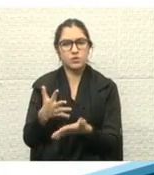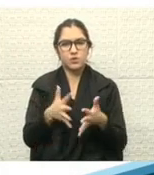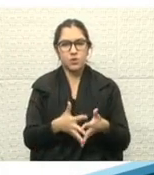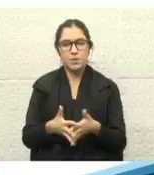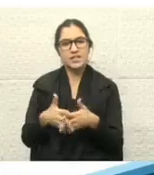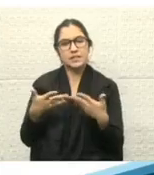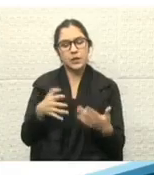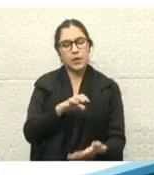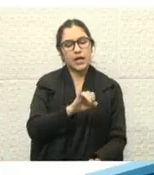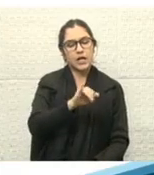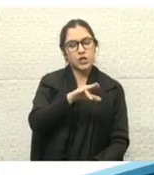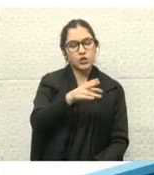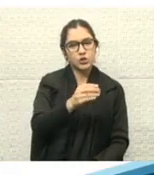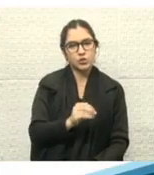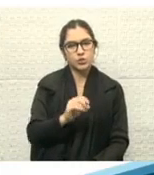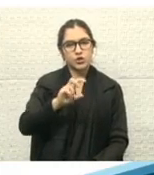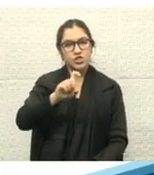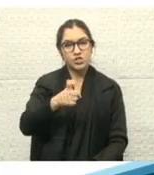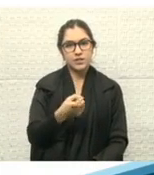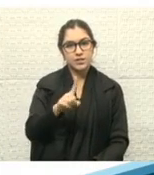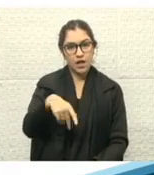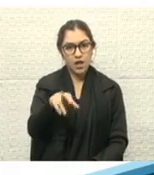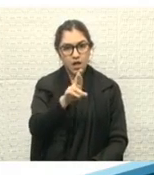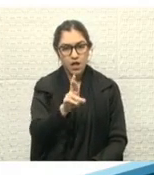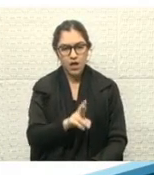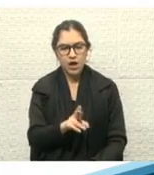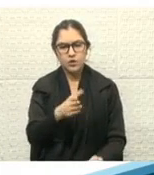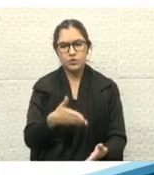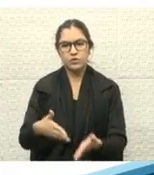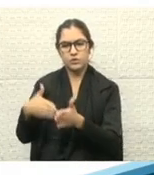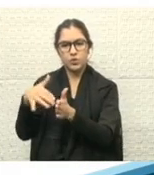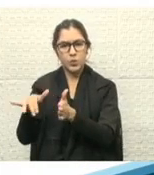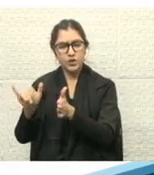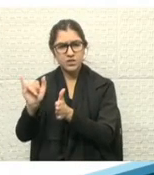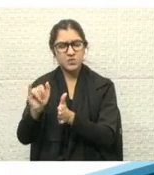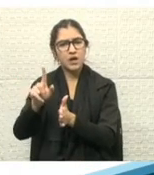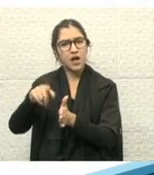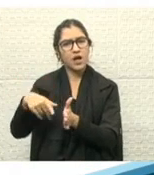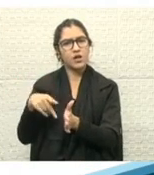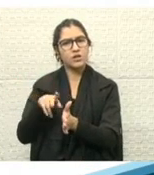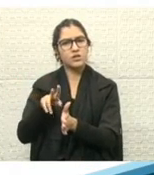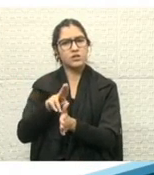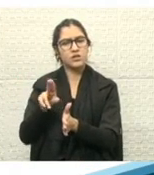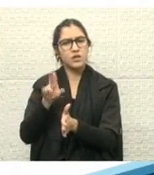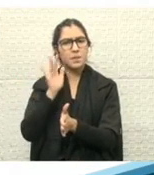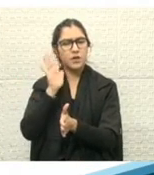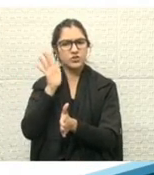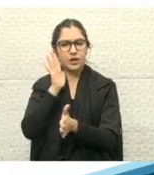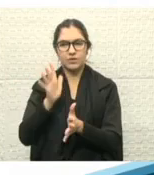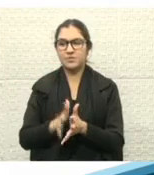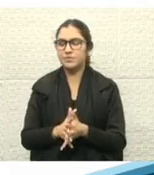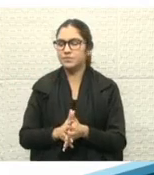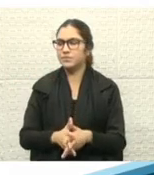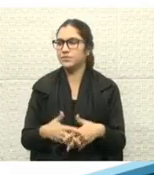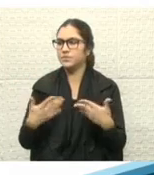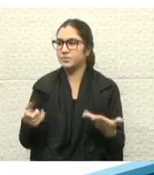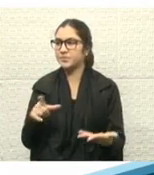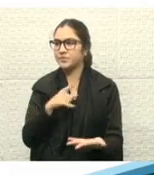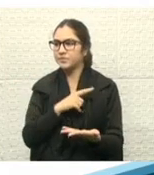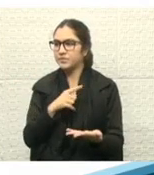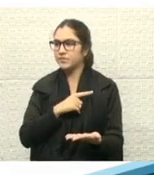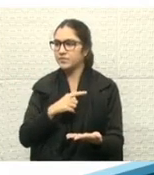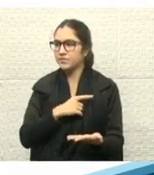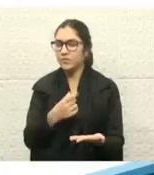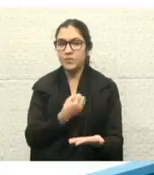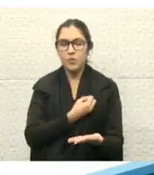que o eixo X agora é chamado de eixo real e o eixo Y chamado de eixo imaginário. Então, quando eu tenho